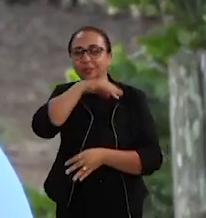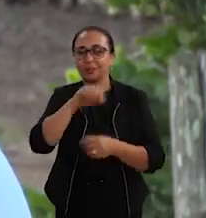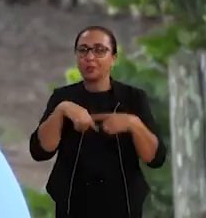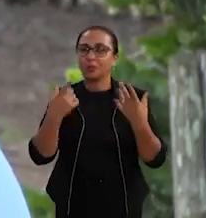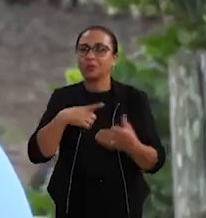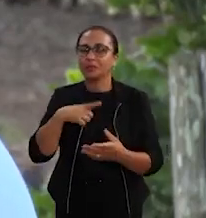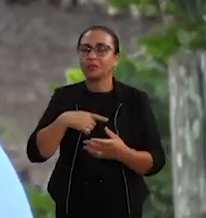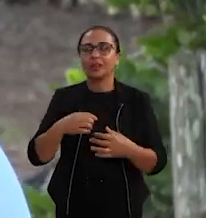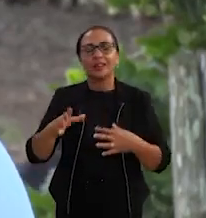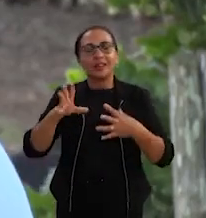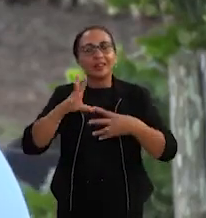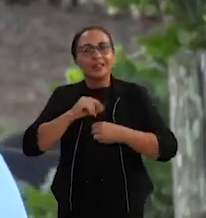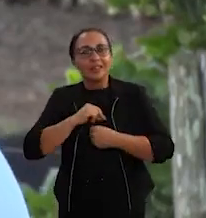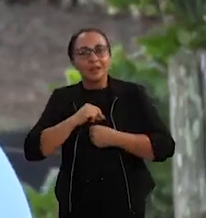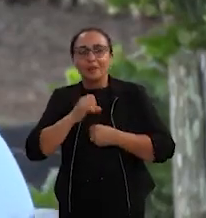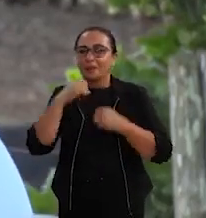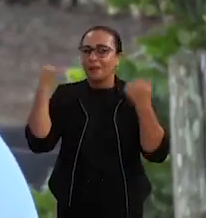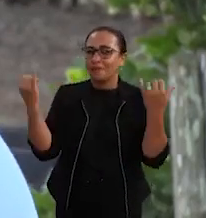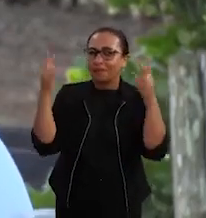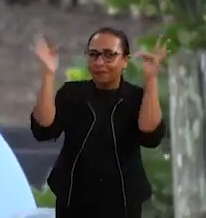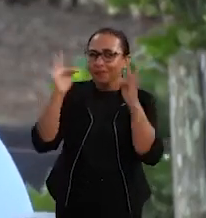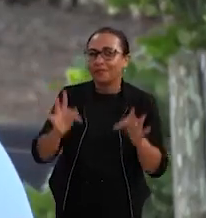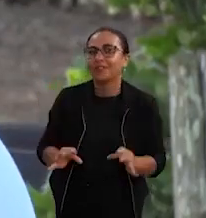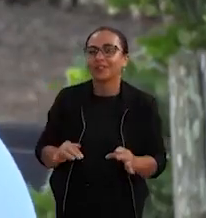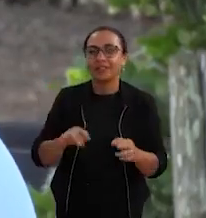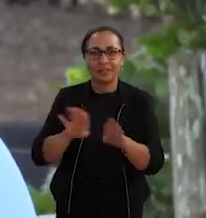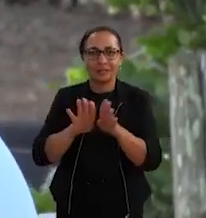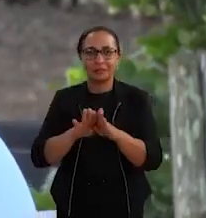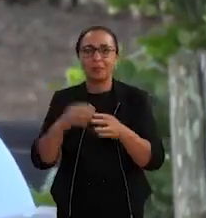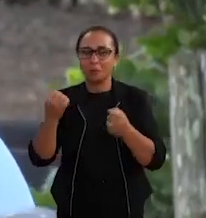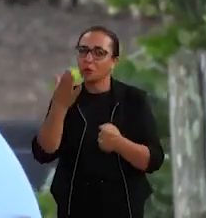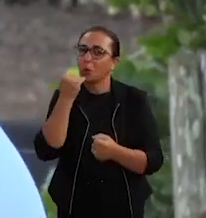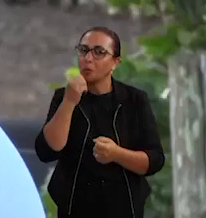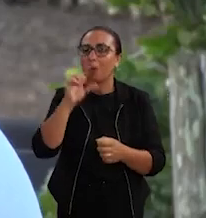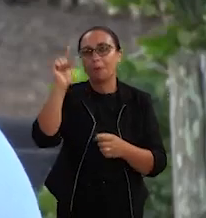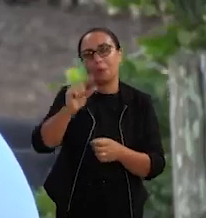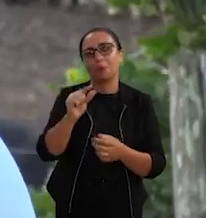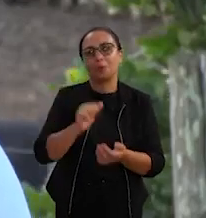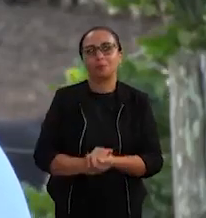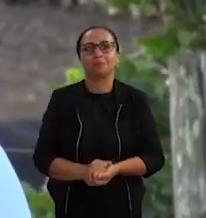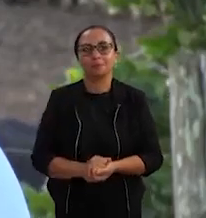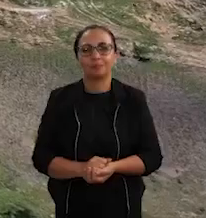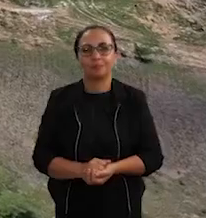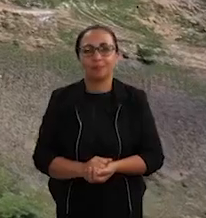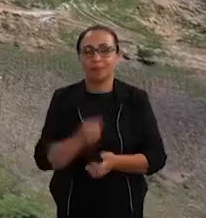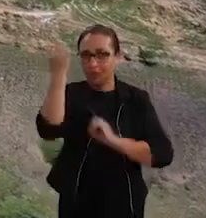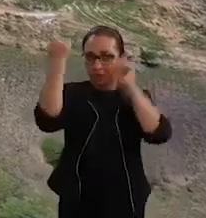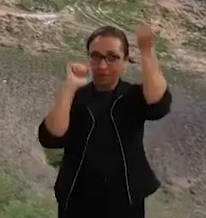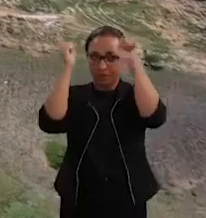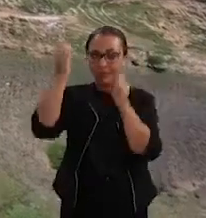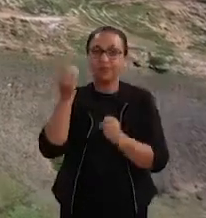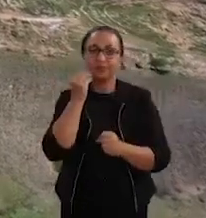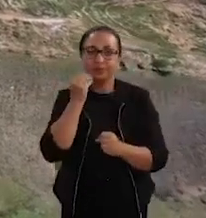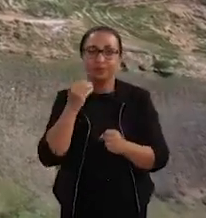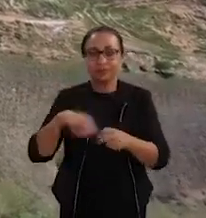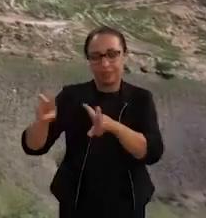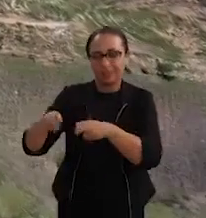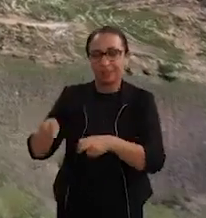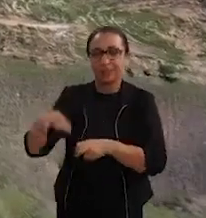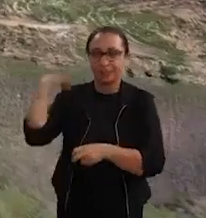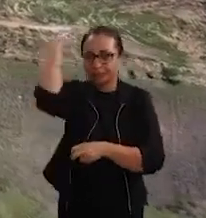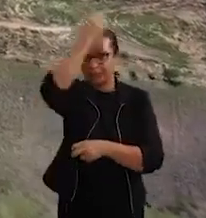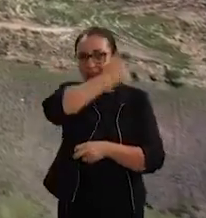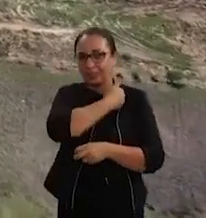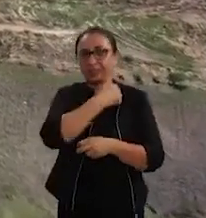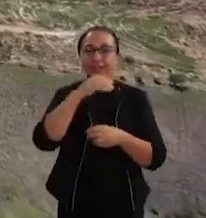que o animal, quando ele está no seu bem-estar, gasta menos energia se autorregulando e com isso ele pode consumir menos ração. O equipamento foi testado aqui na Fazenda